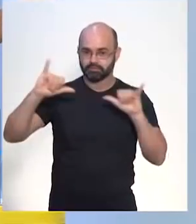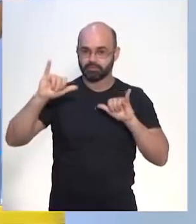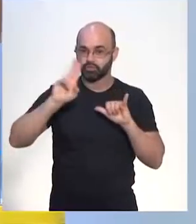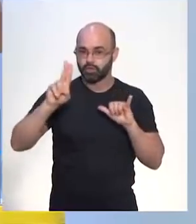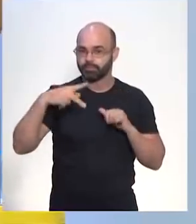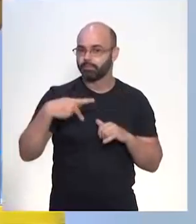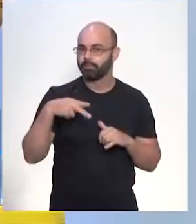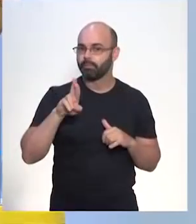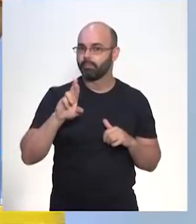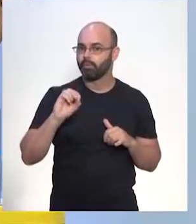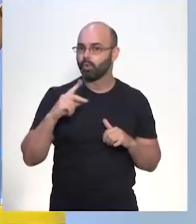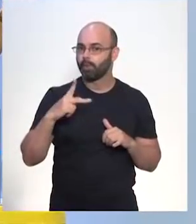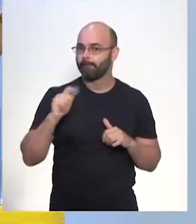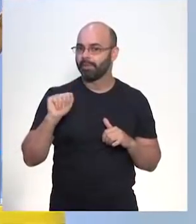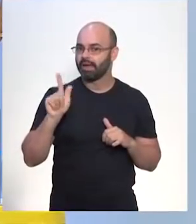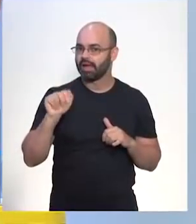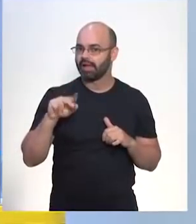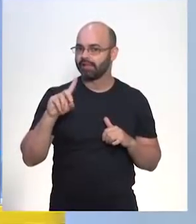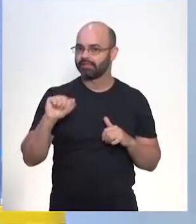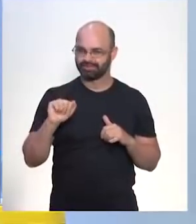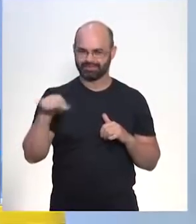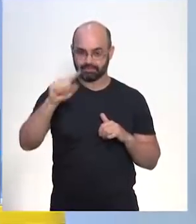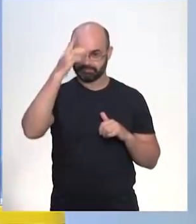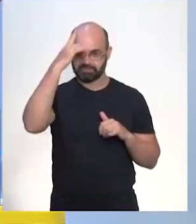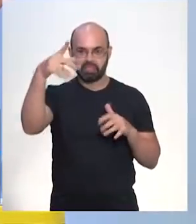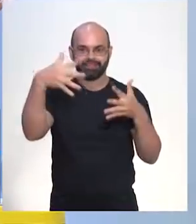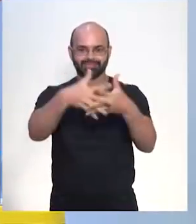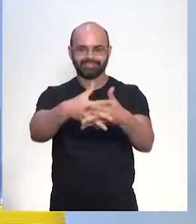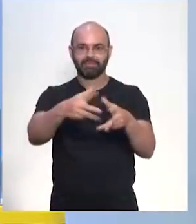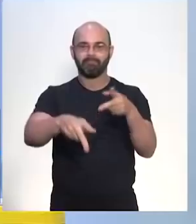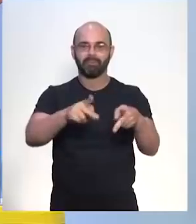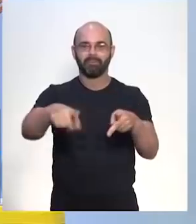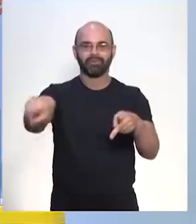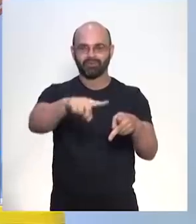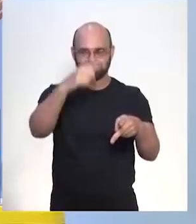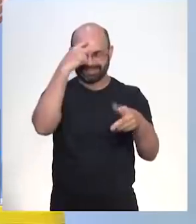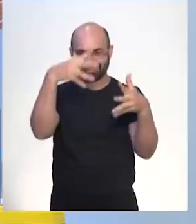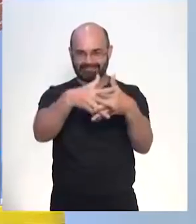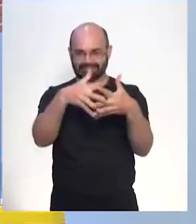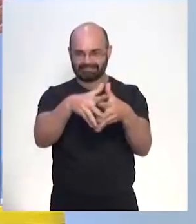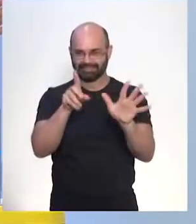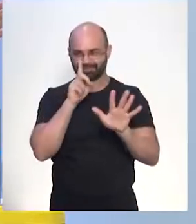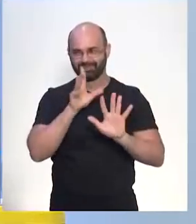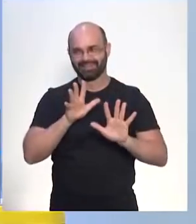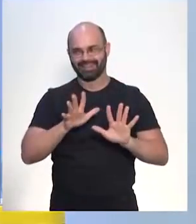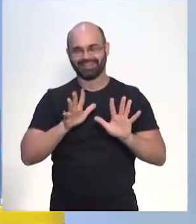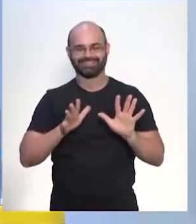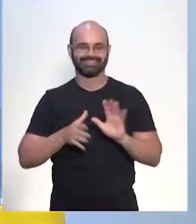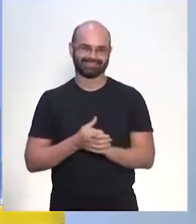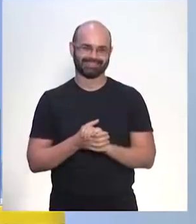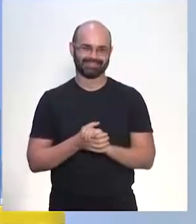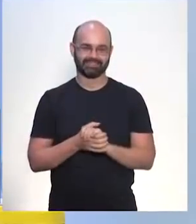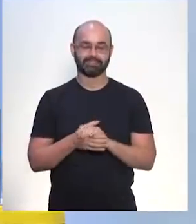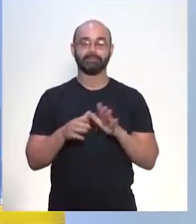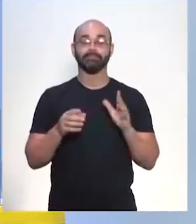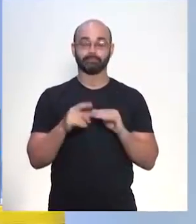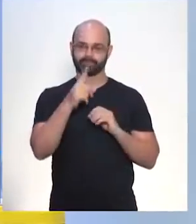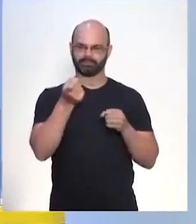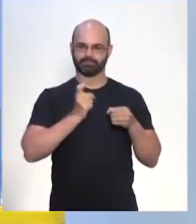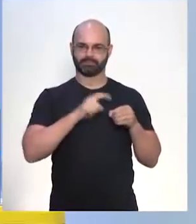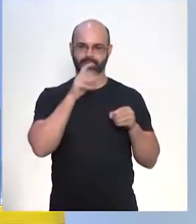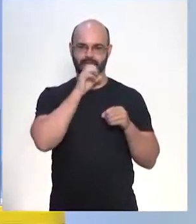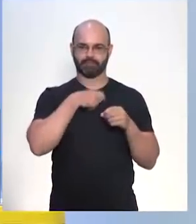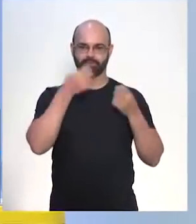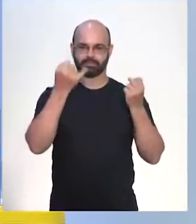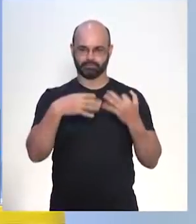Fechou. ficou, para não Exato. confundir a cabeça do povo. Senão a gente confunde ao invés de explicar, né? Opa, volta aqui que é isso que eu quero explicar.